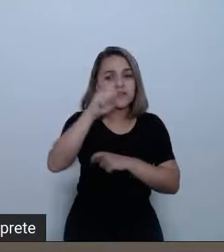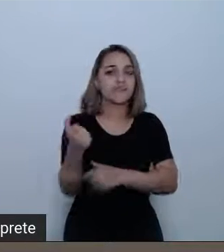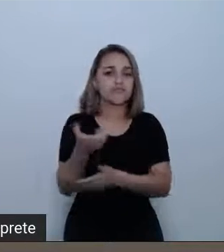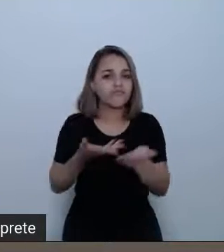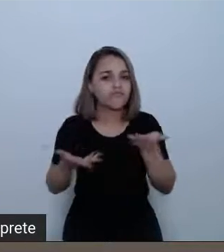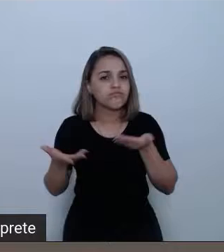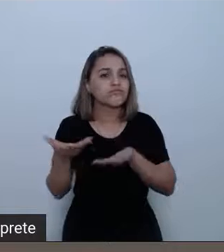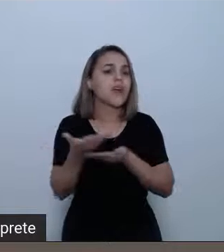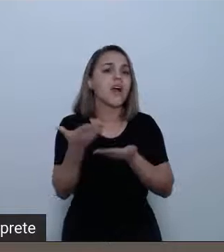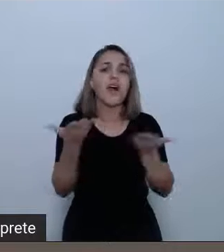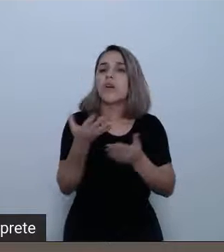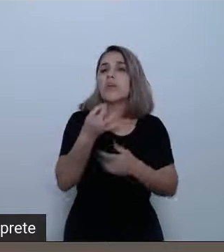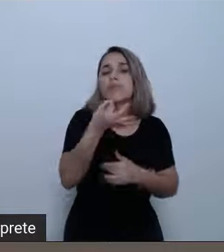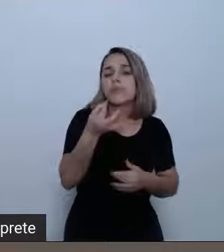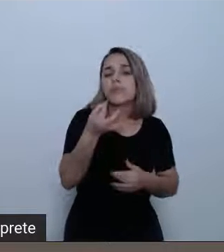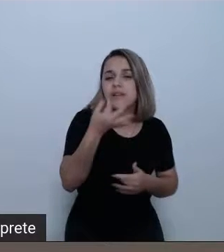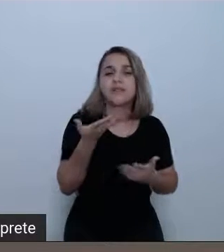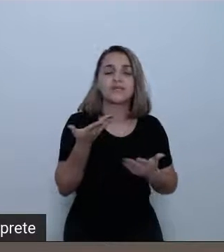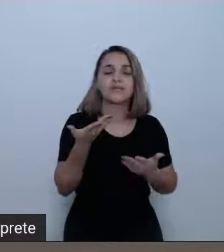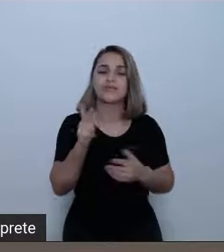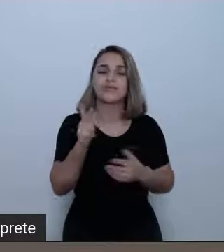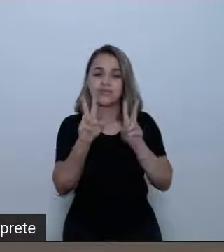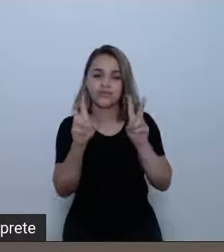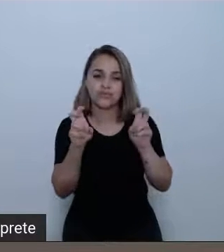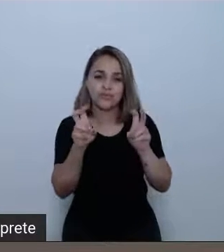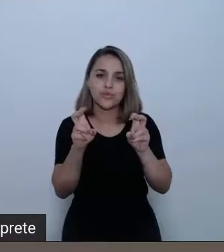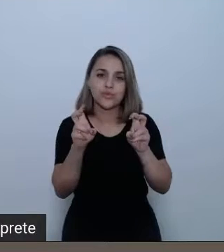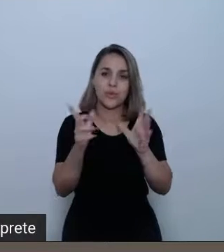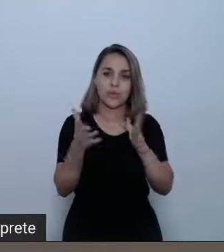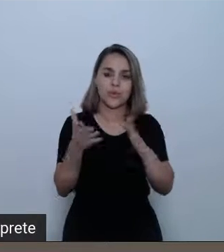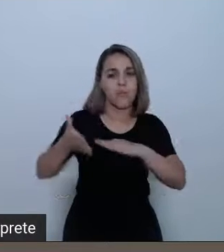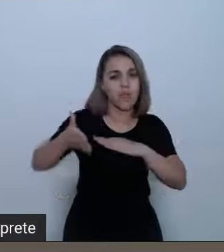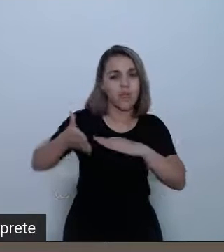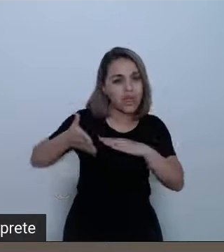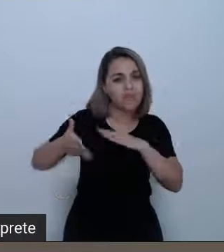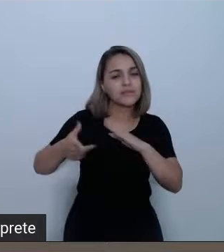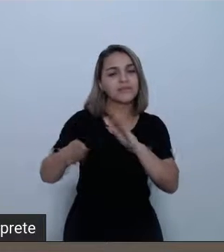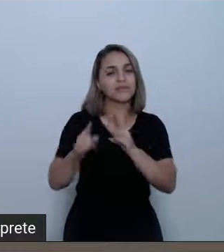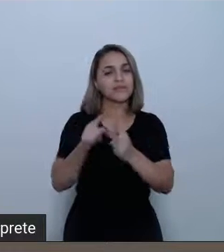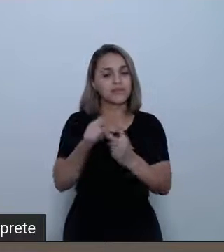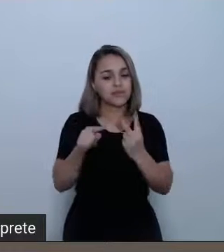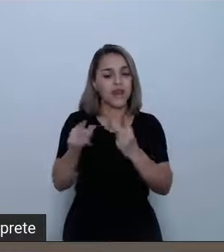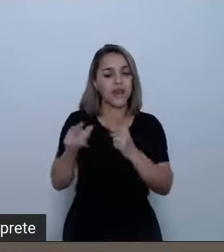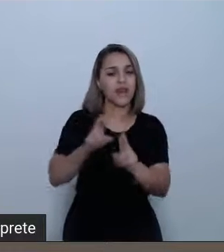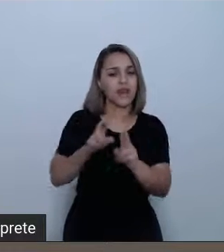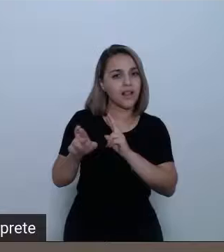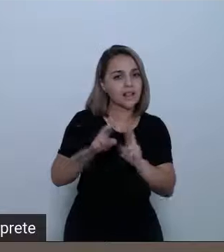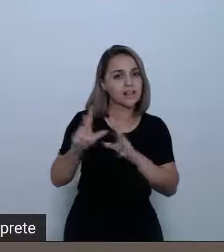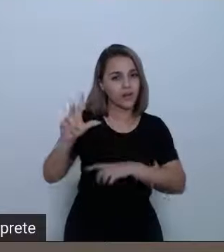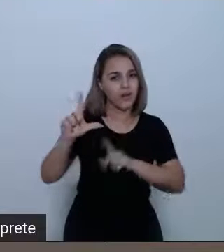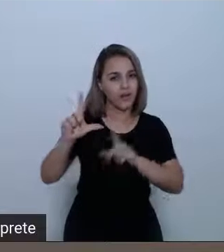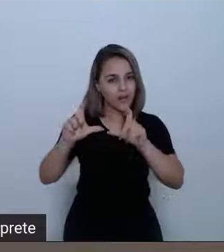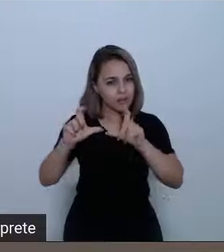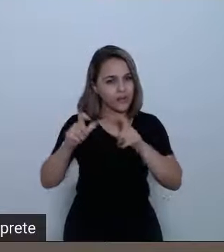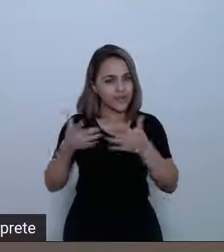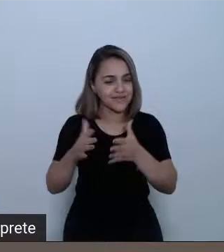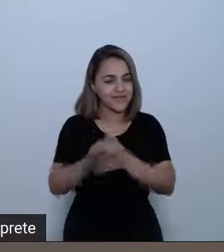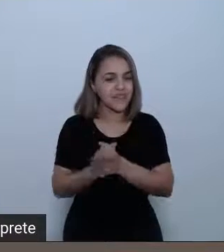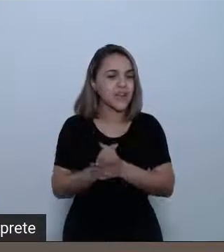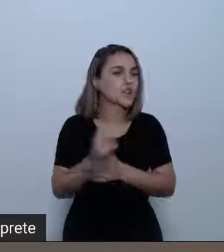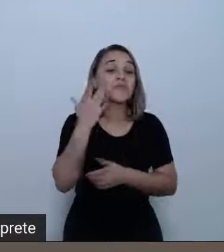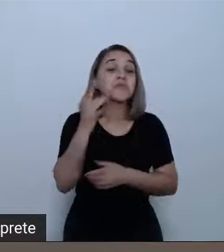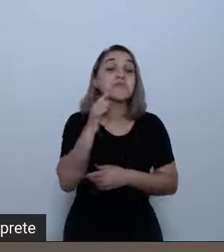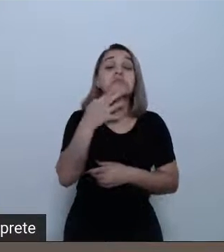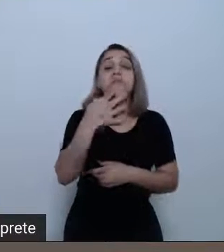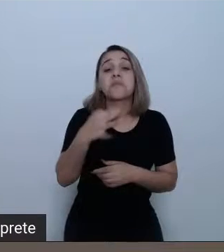comentar um pouco essa modernização dos dois em relação à fotografia também? Como é que, não sei se você conhece bem o lado do Mário, mas o